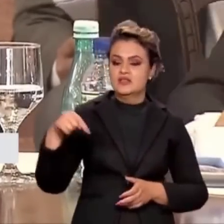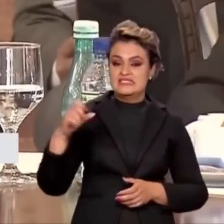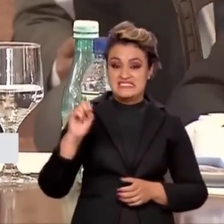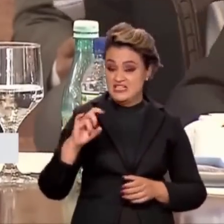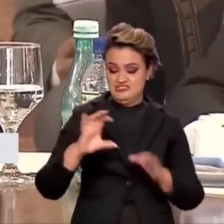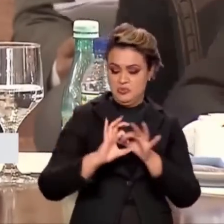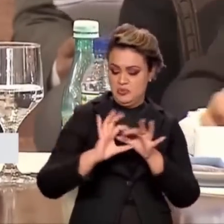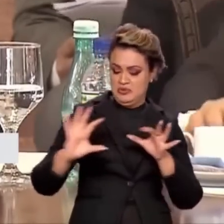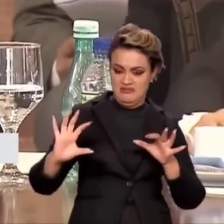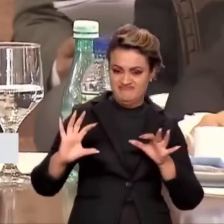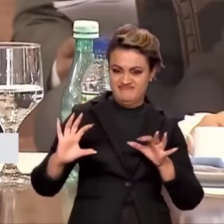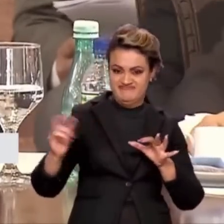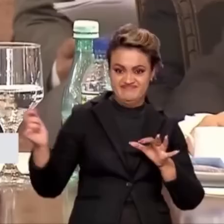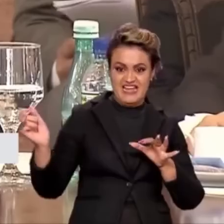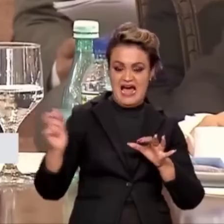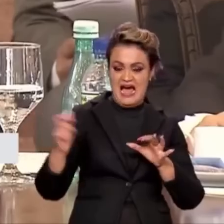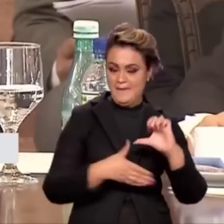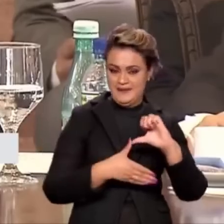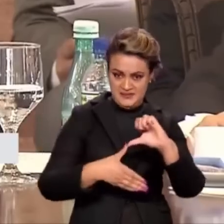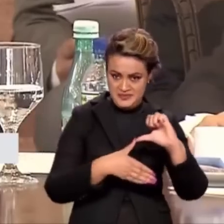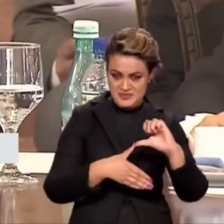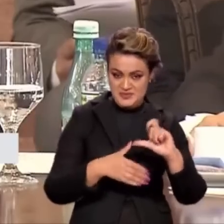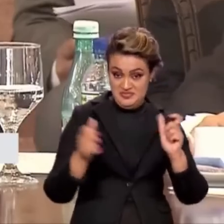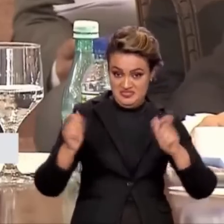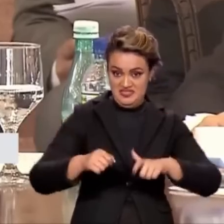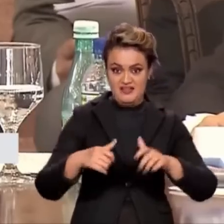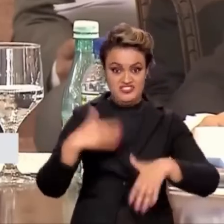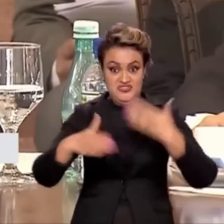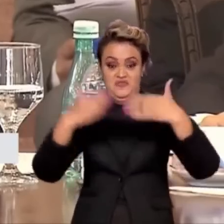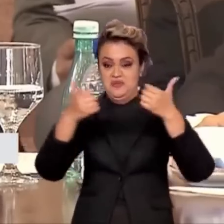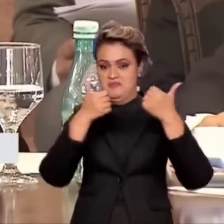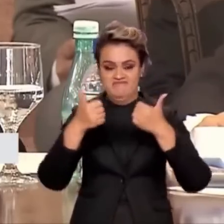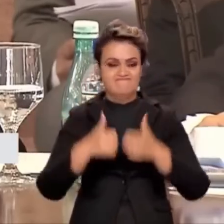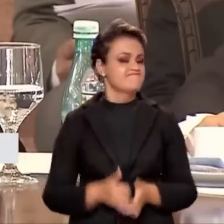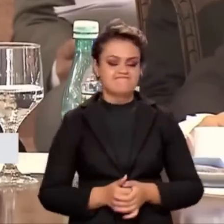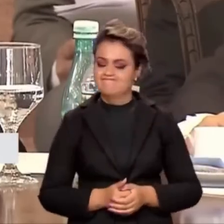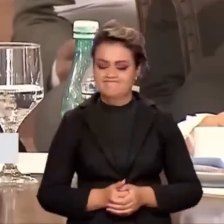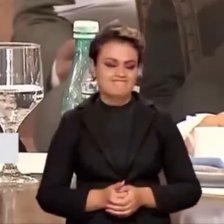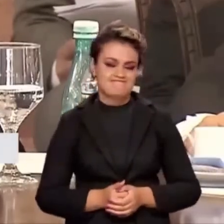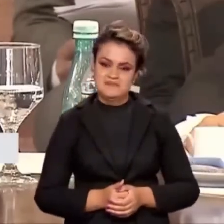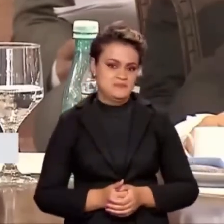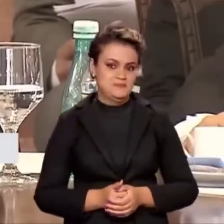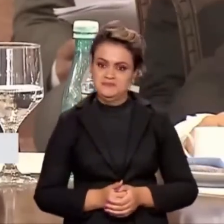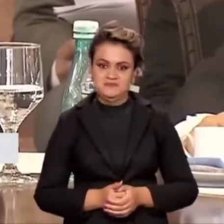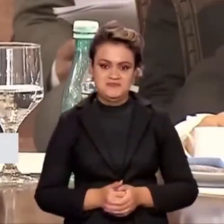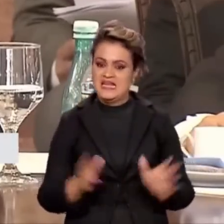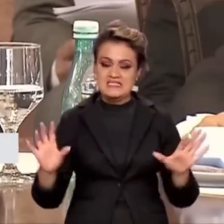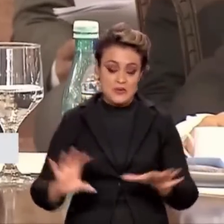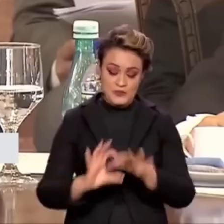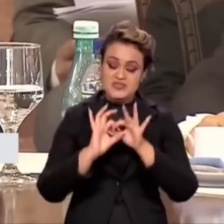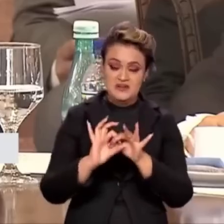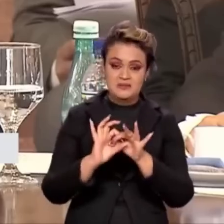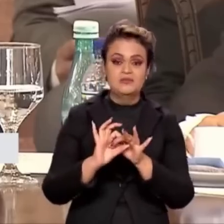desunidos, não faremos da América do Sul um continente desenvolvido em todo o seu potencial. A integração deve ser